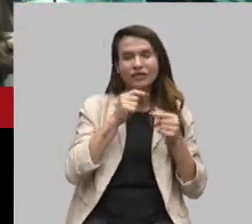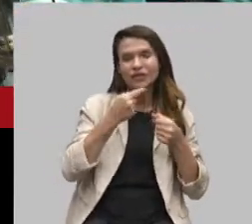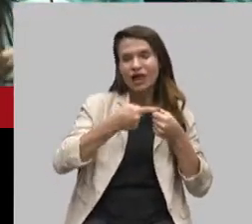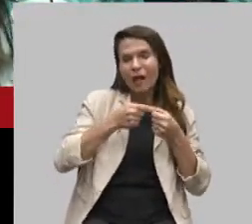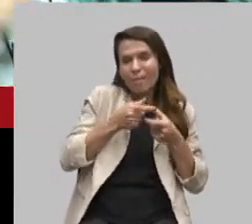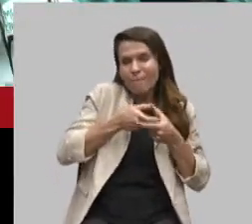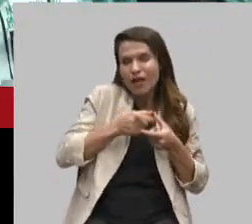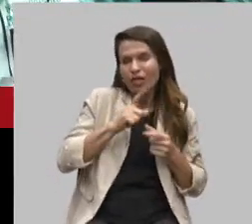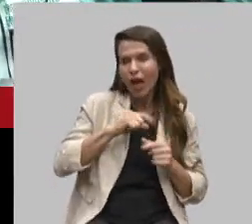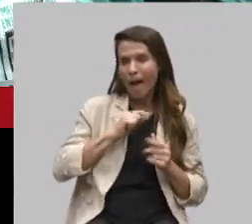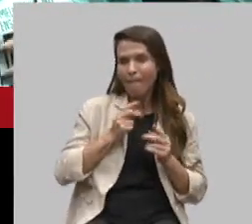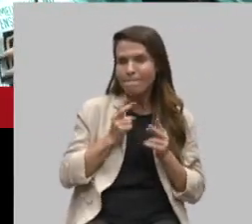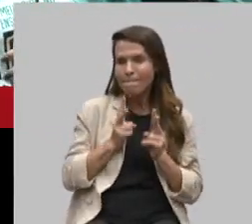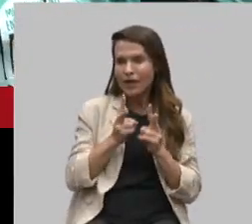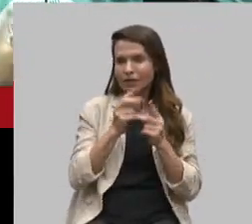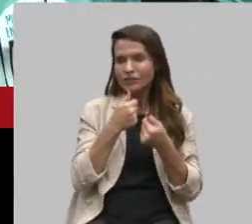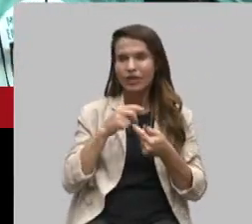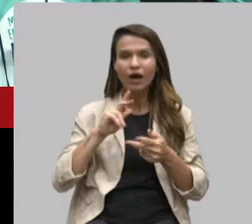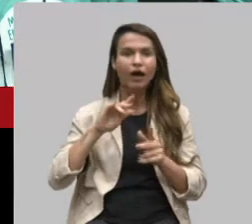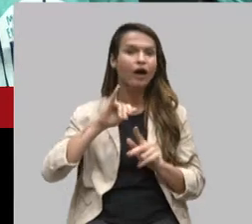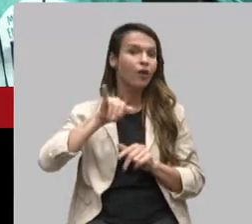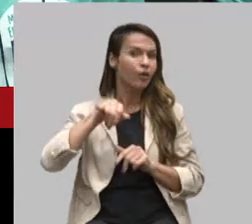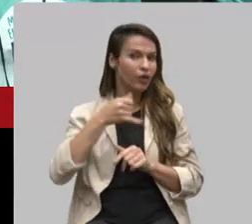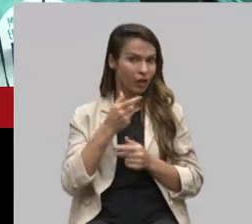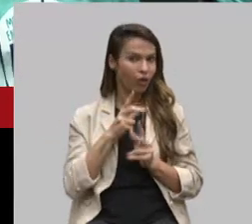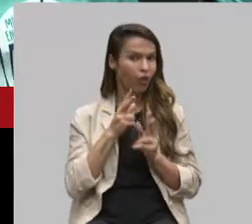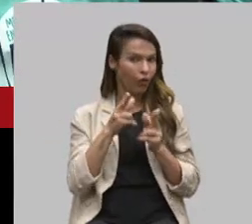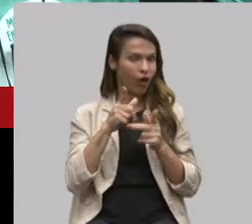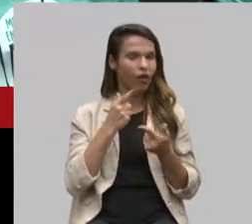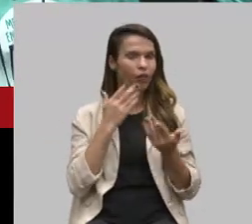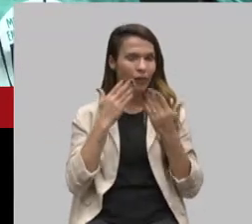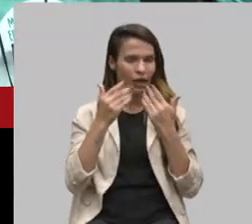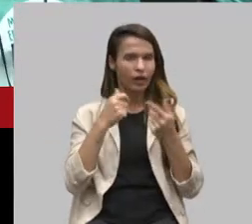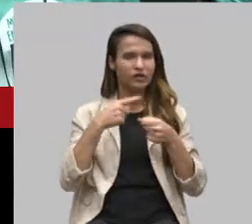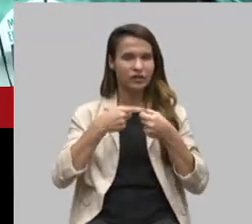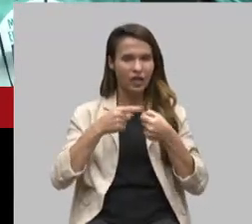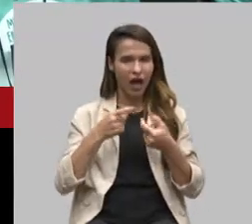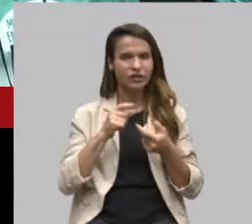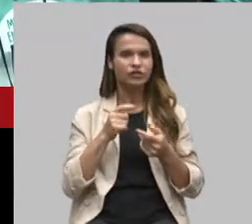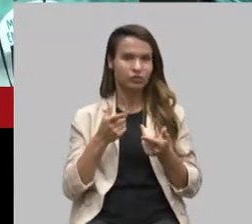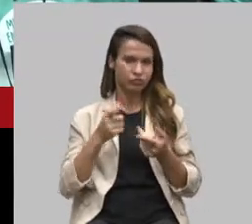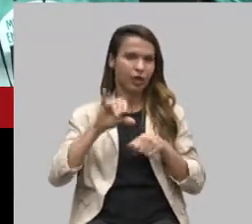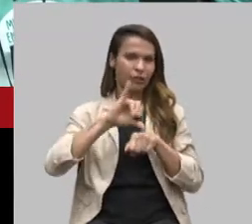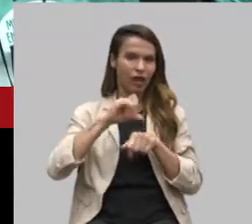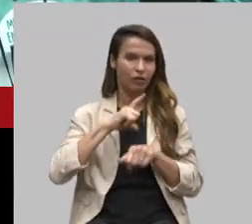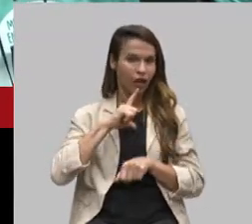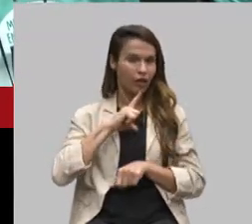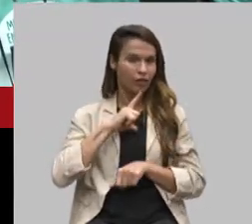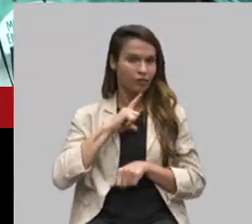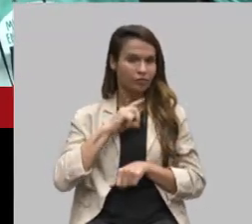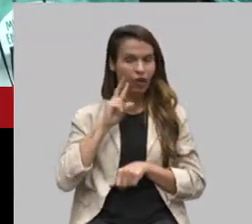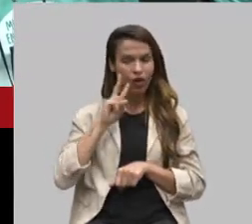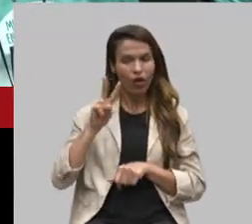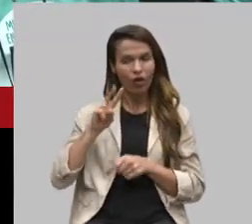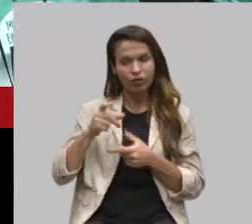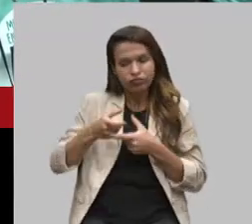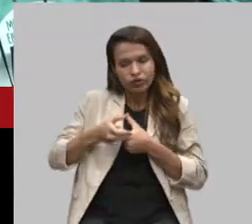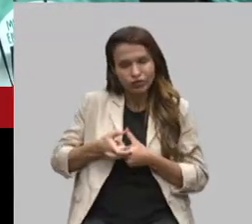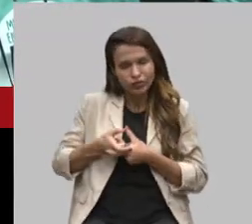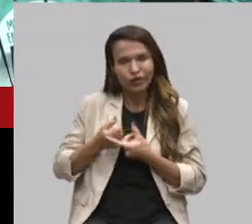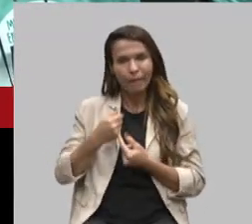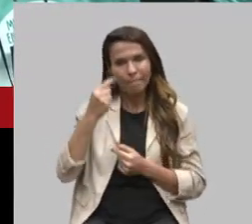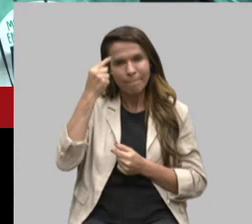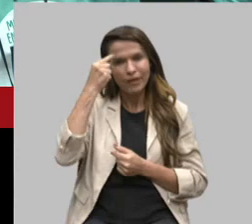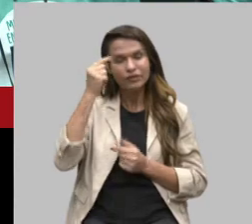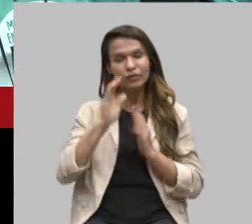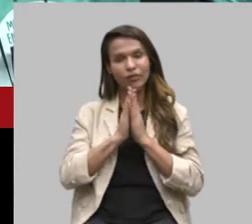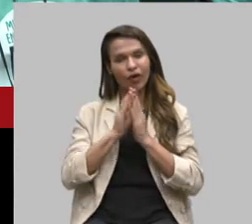oportunidades que as cidades maiores tem vocês tem que olhar por favor olhem pro lado menor da pras minorias e pensem por favor com